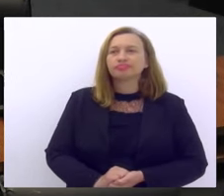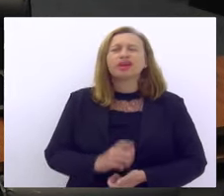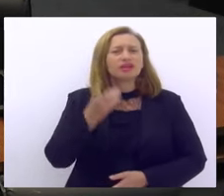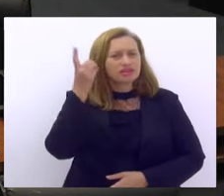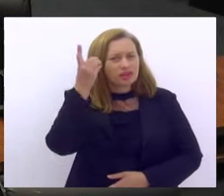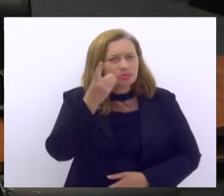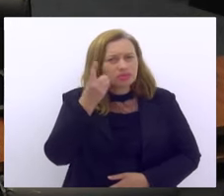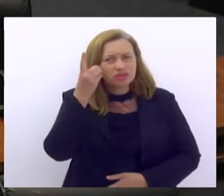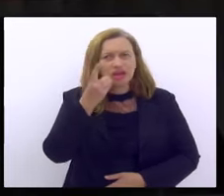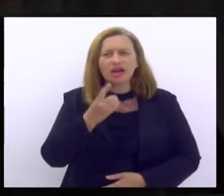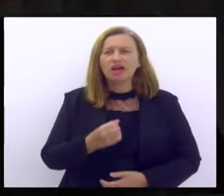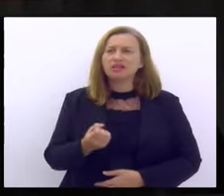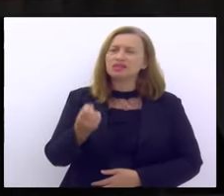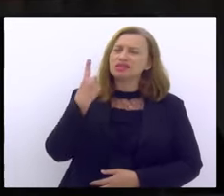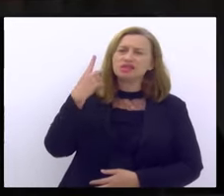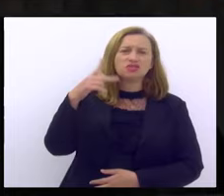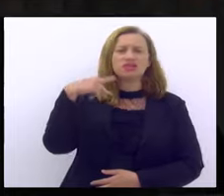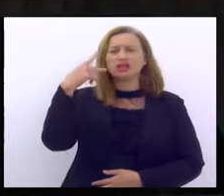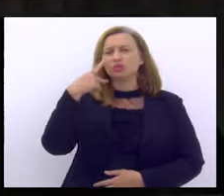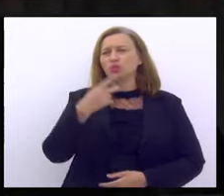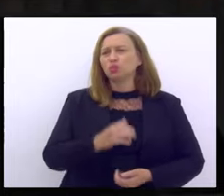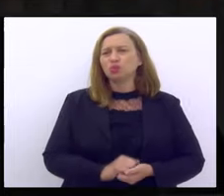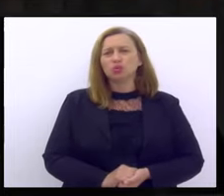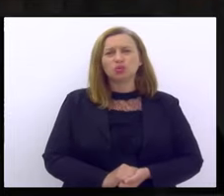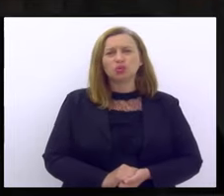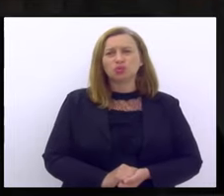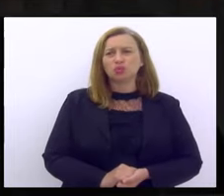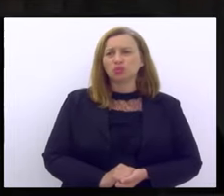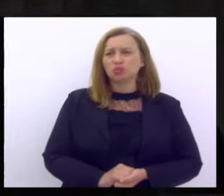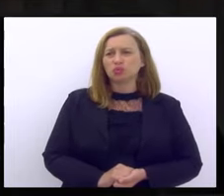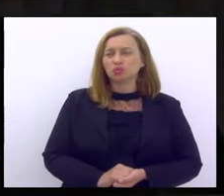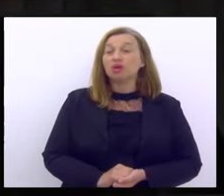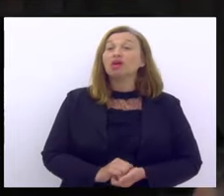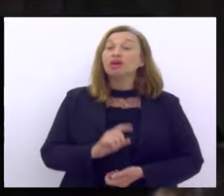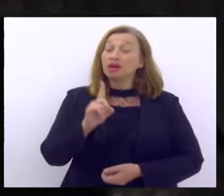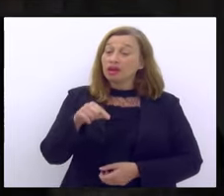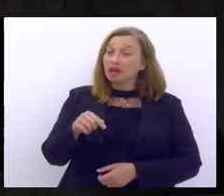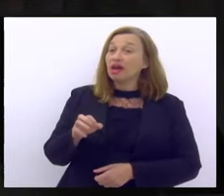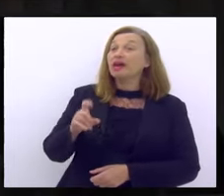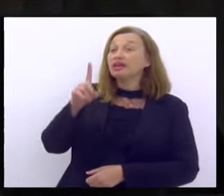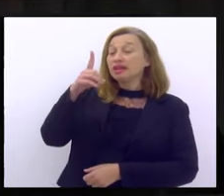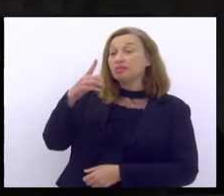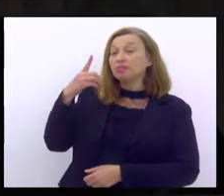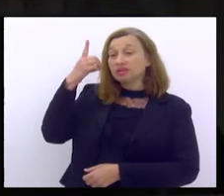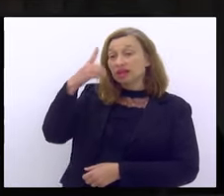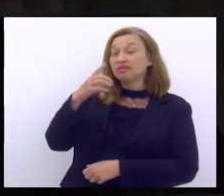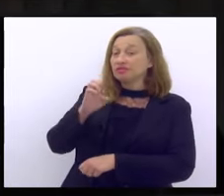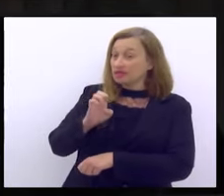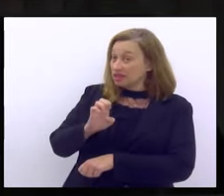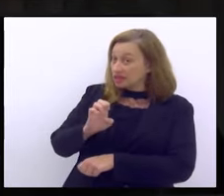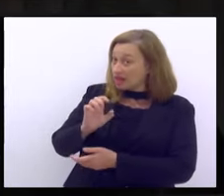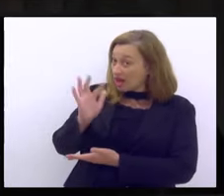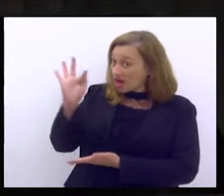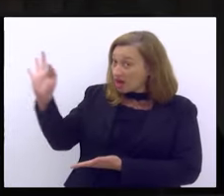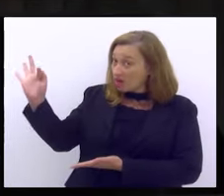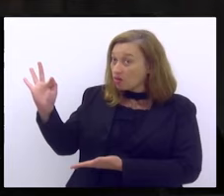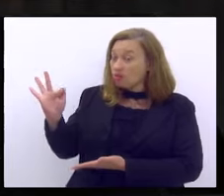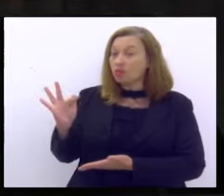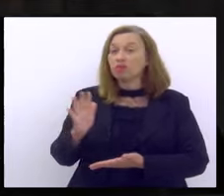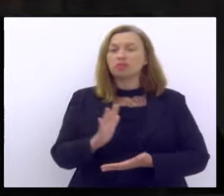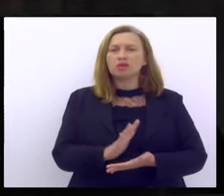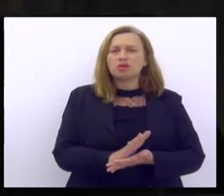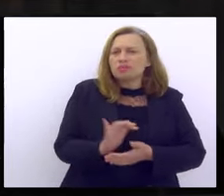Deputado, esse ex-vereador que está deputado federal pela manobra política, né, do Eduardo Paes,